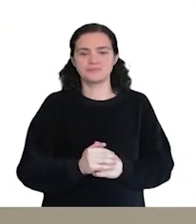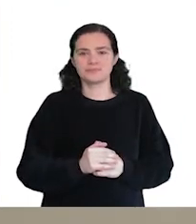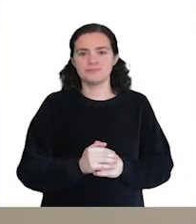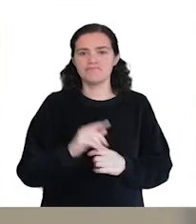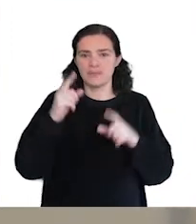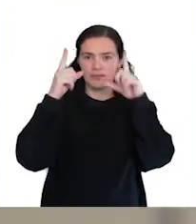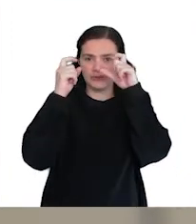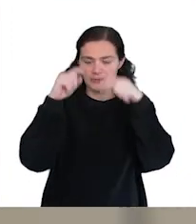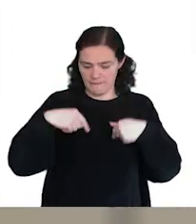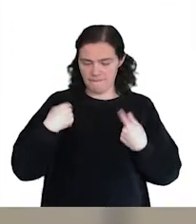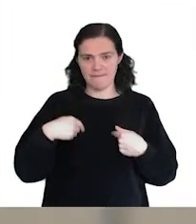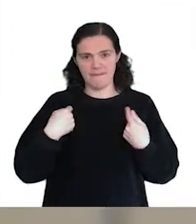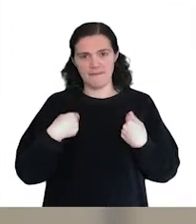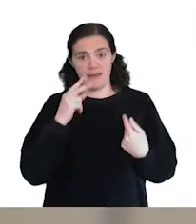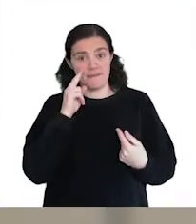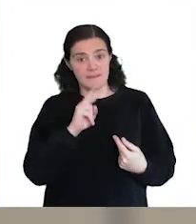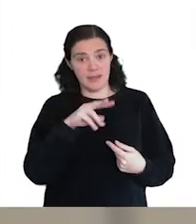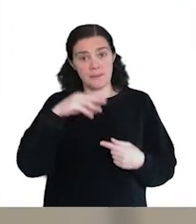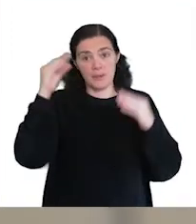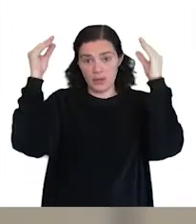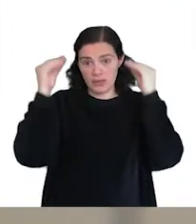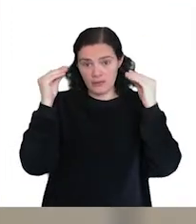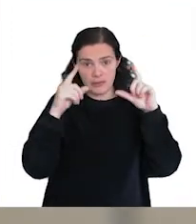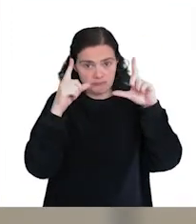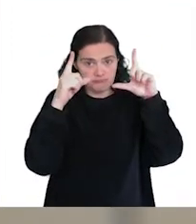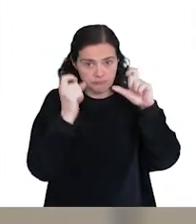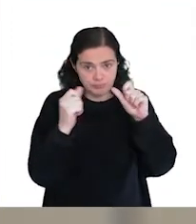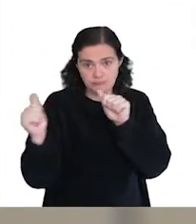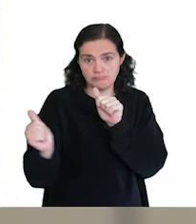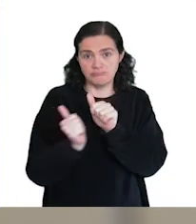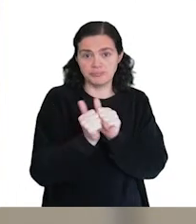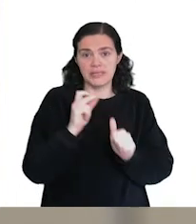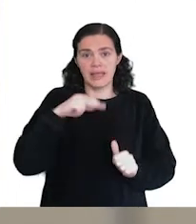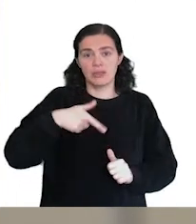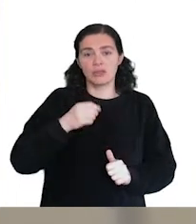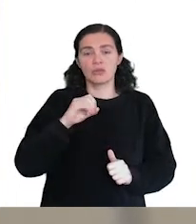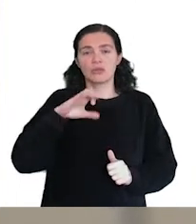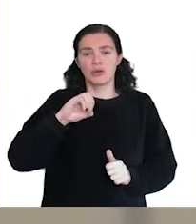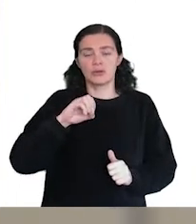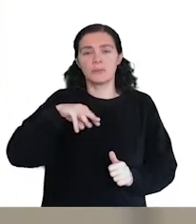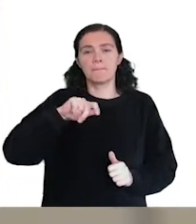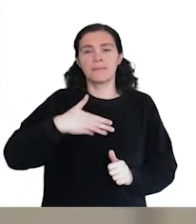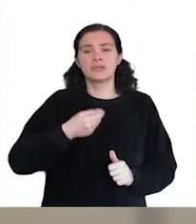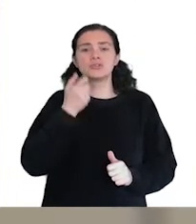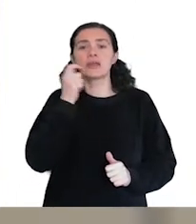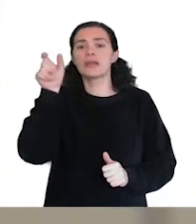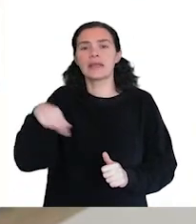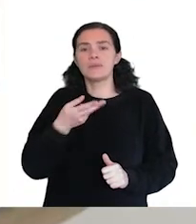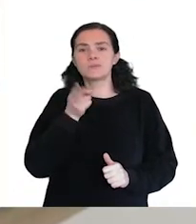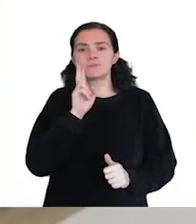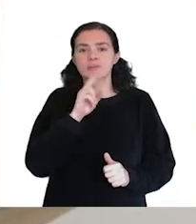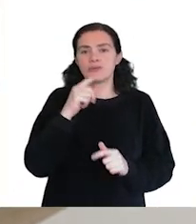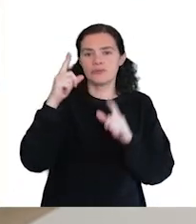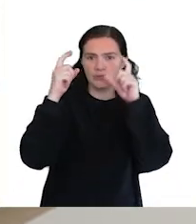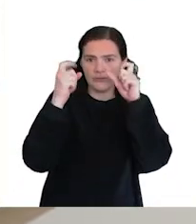esta. No fundo, um autorretrato em que vemos o Manuel de Oliveira a fotografar, acompanhado pelo António Mendes, que foi diretor de fotografia